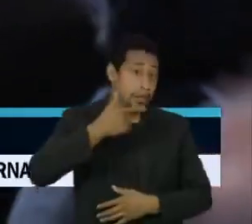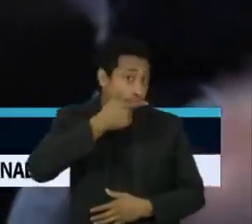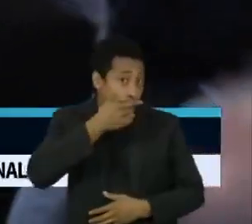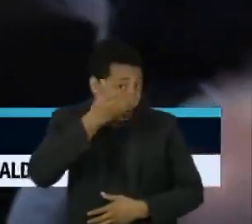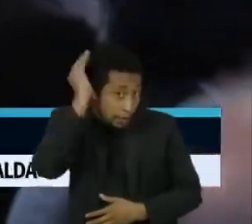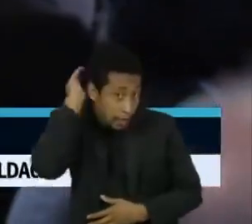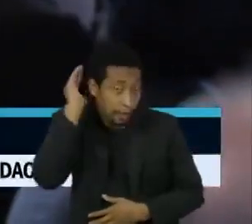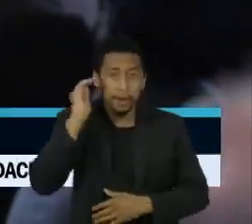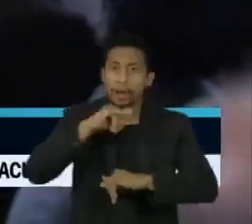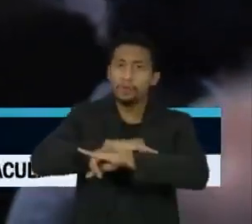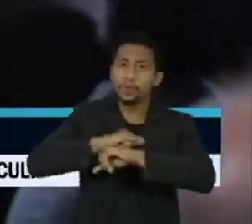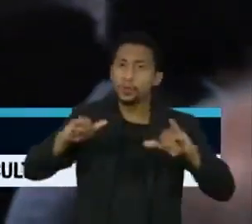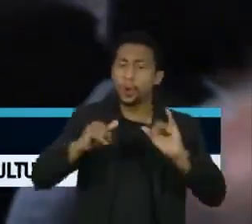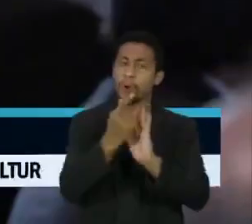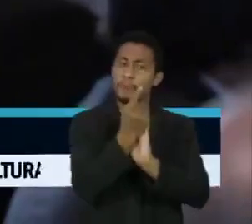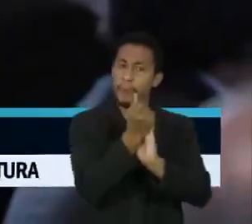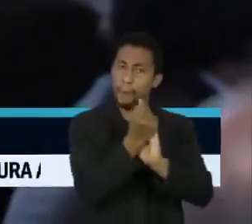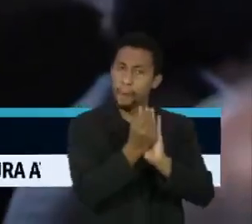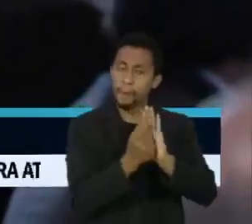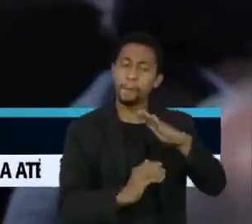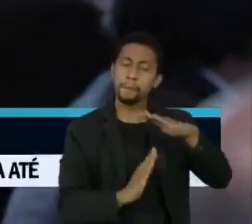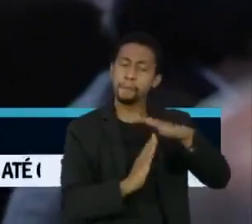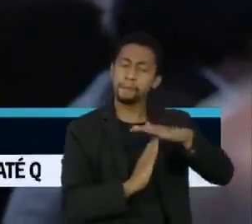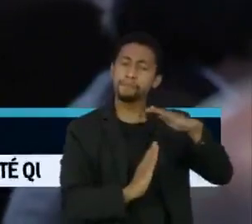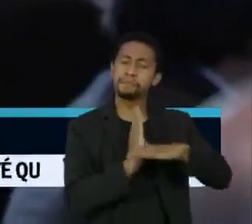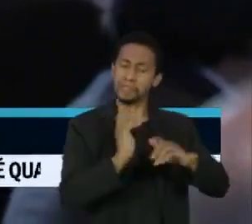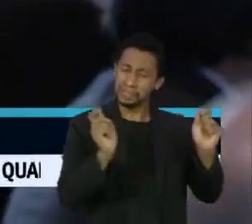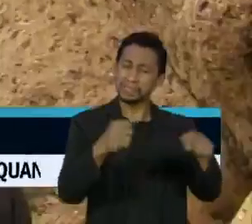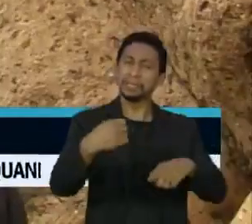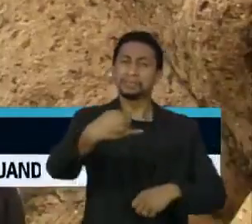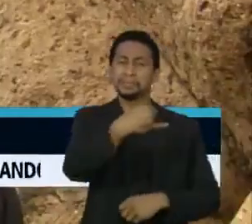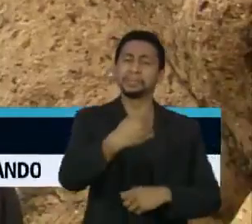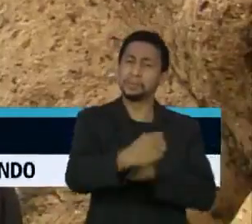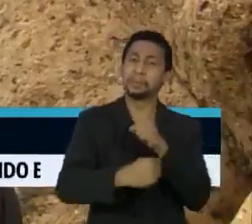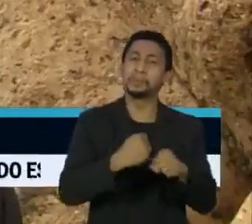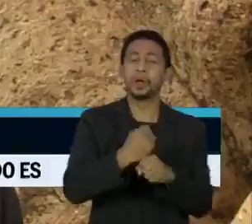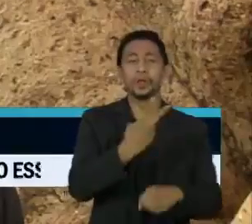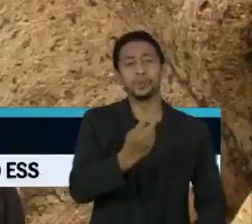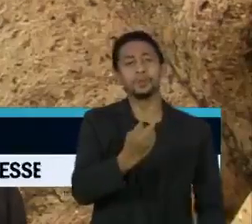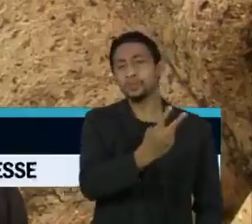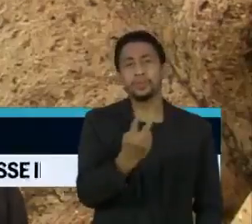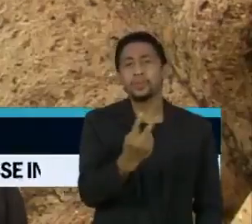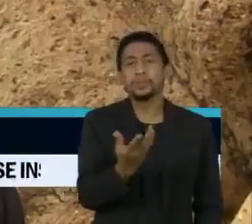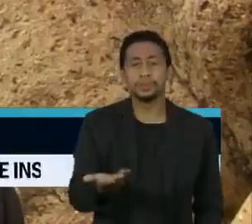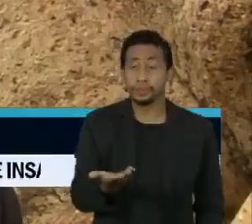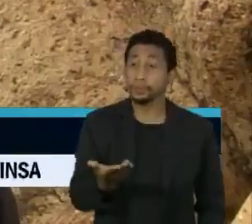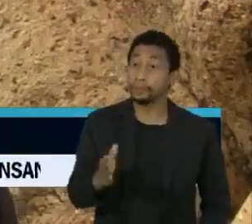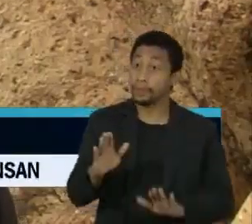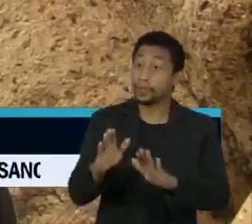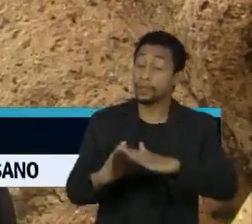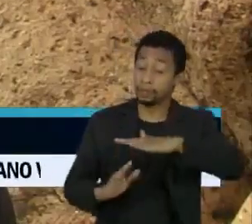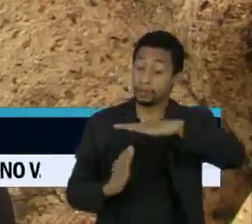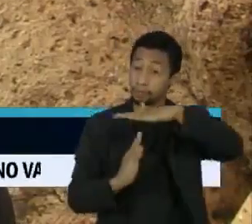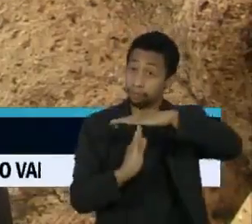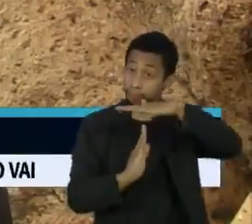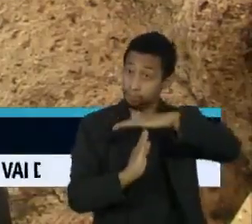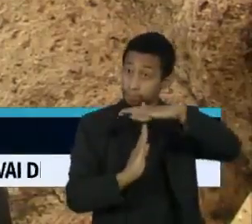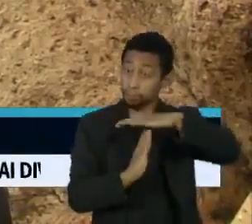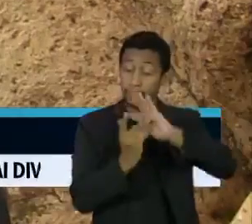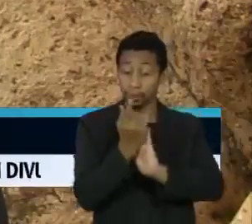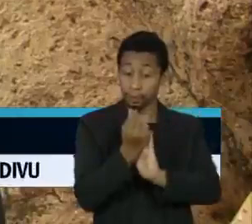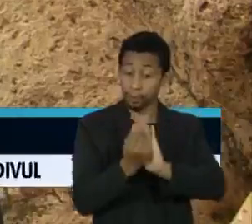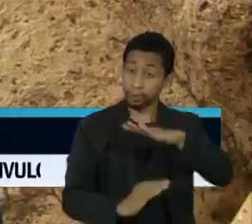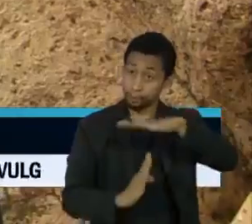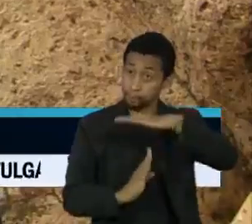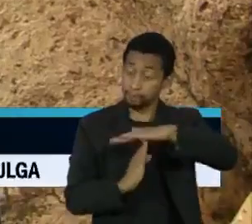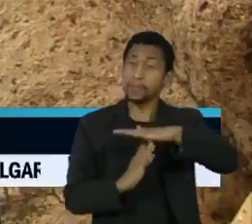liberação desses créditos seria uma manobra possível para 2022. É que a própria emenda constitucional do teto de gastos públicos dá uma